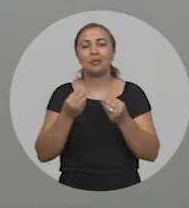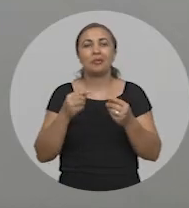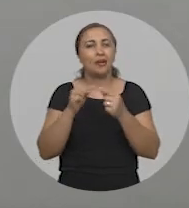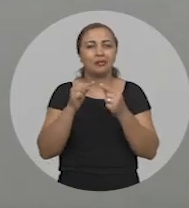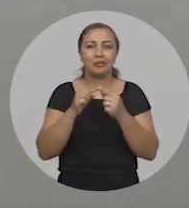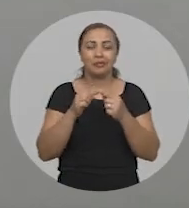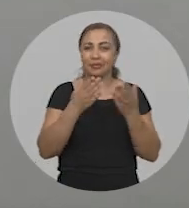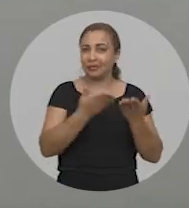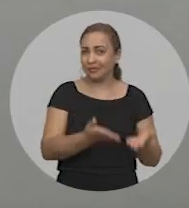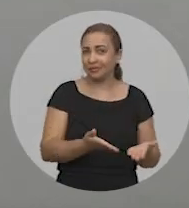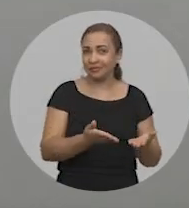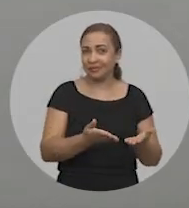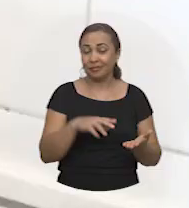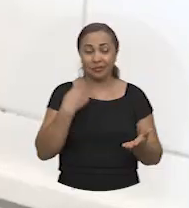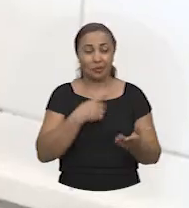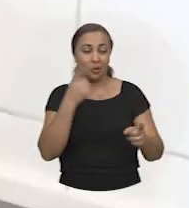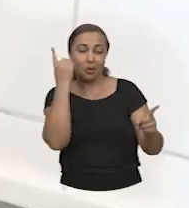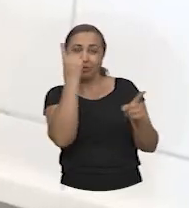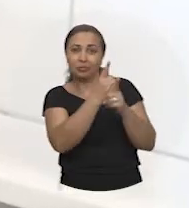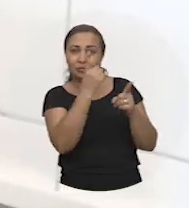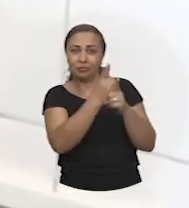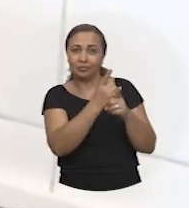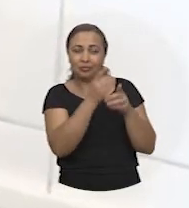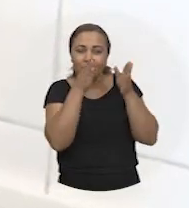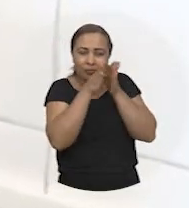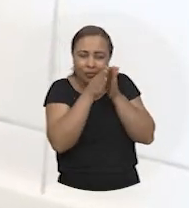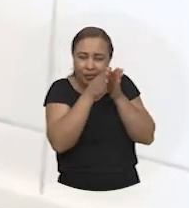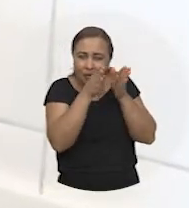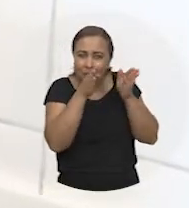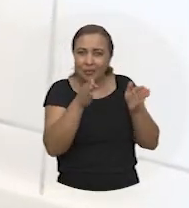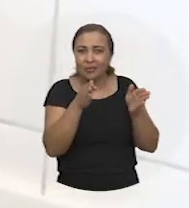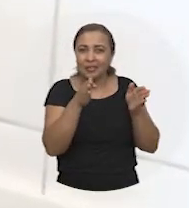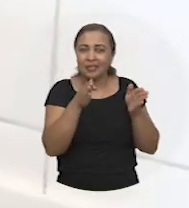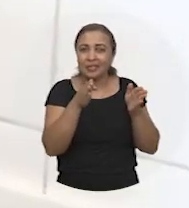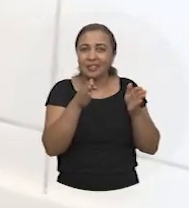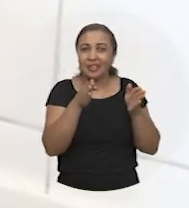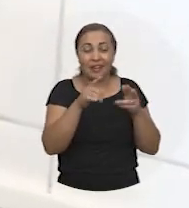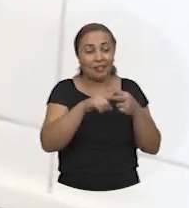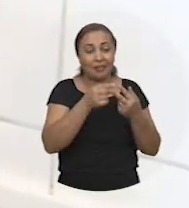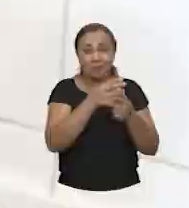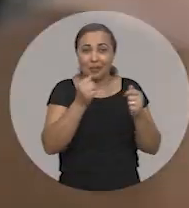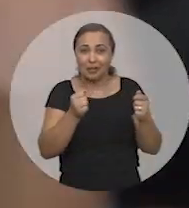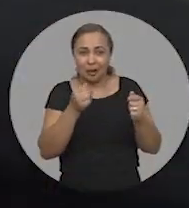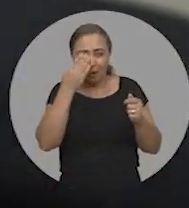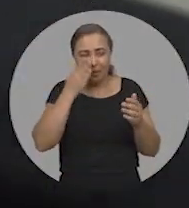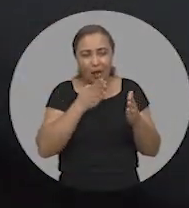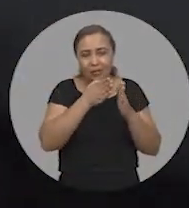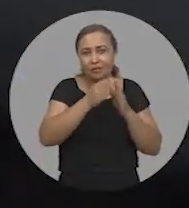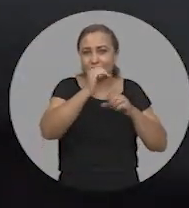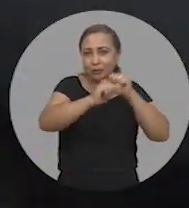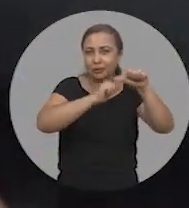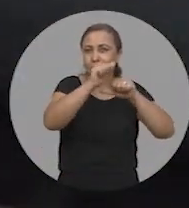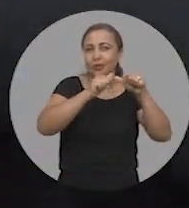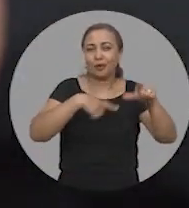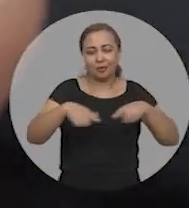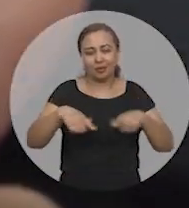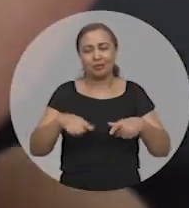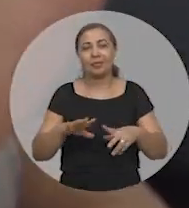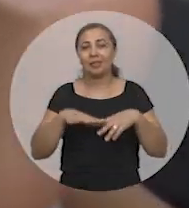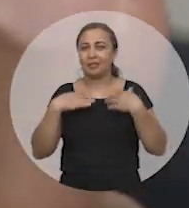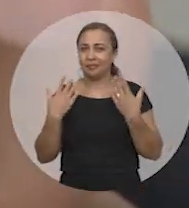tecnológica Qual foi aplicado país então mais então essa brecha reprodutiva para gente poder